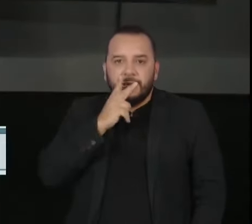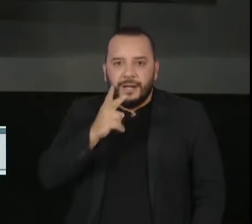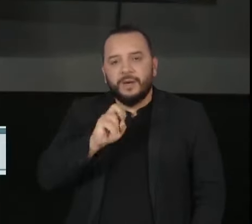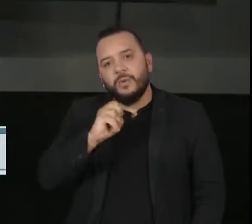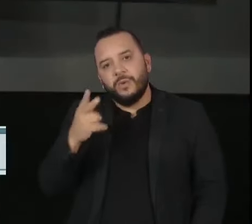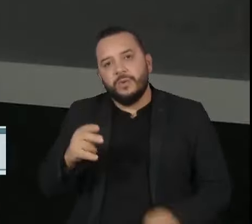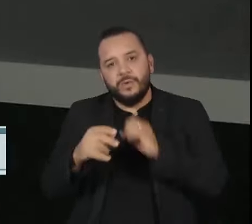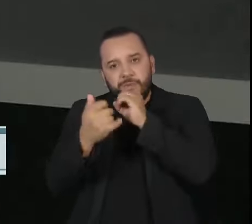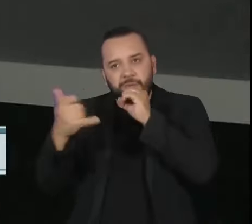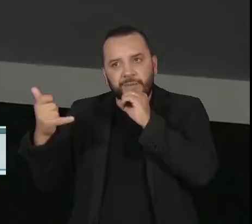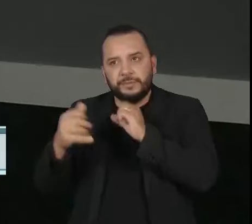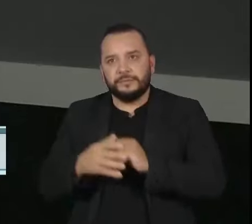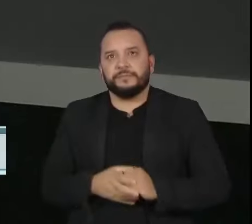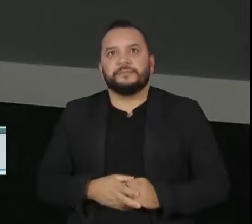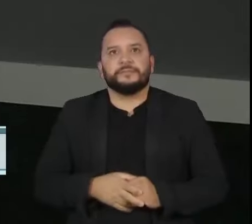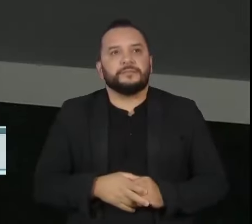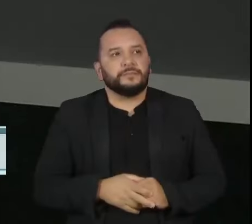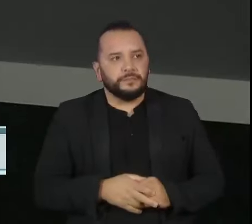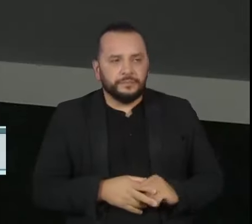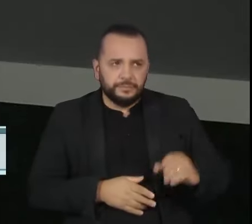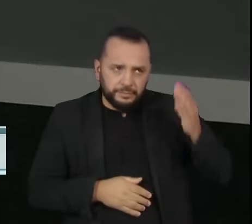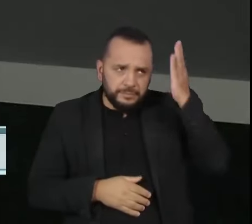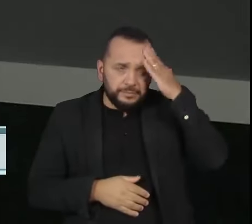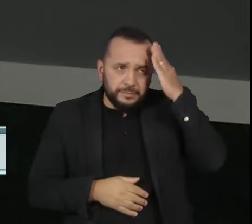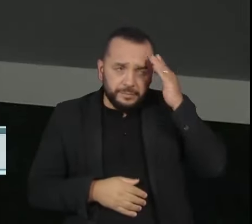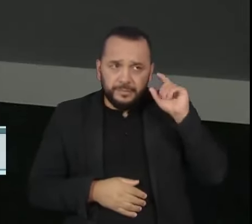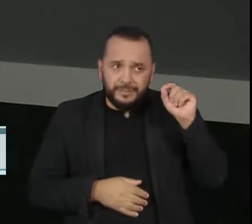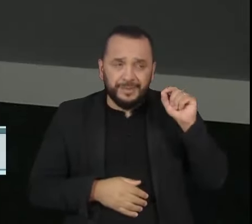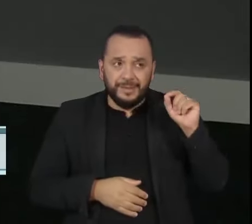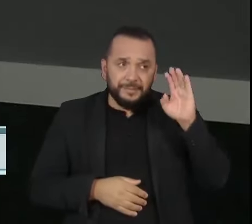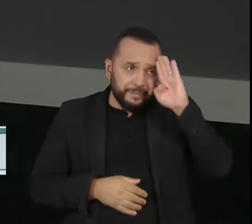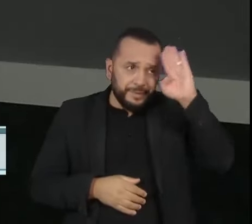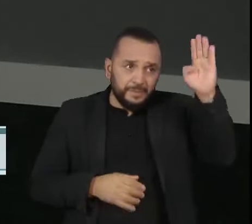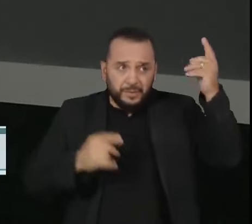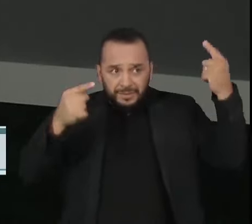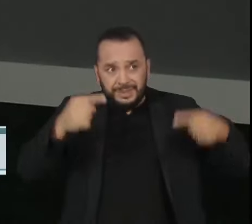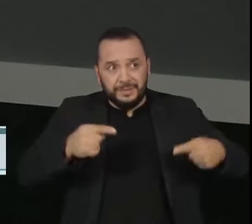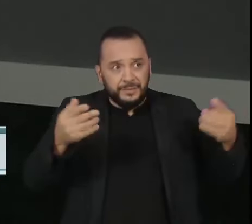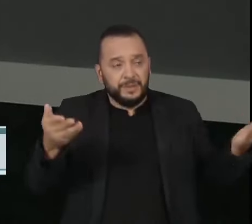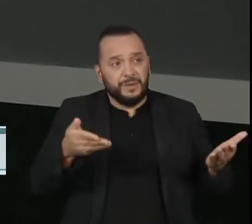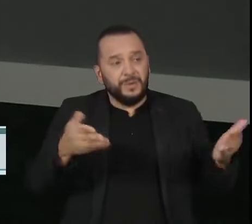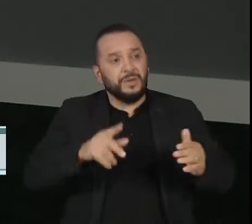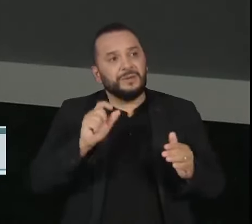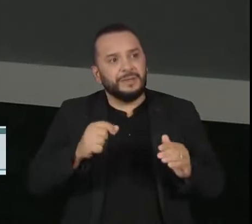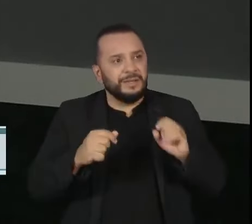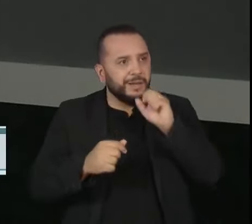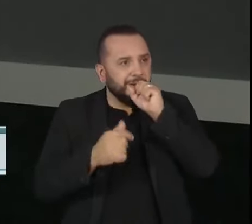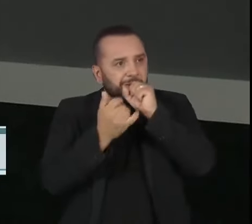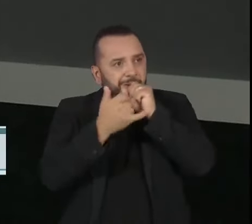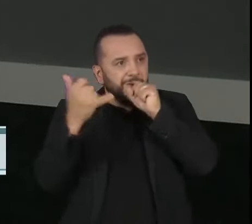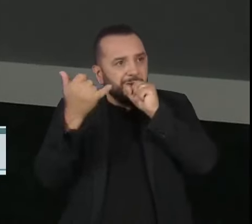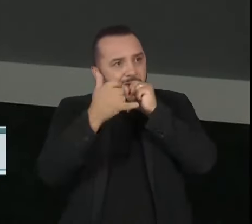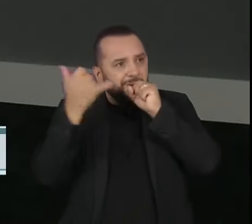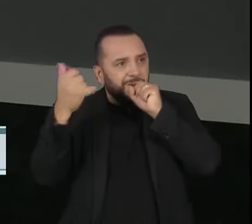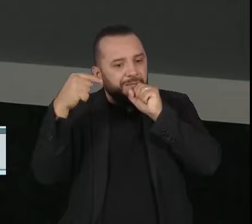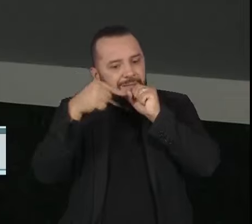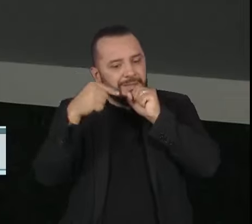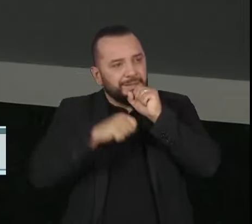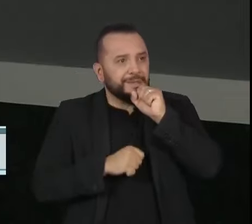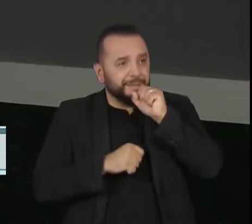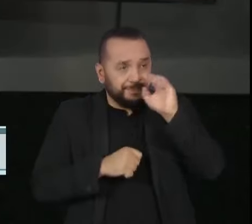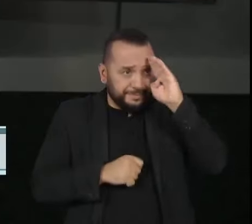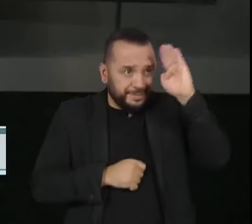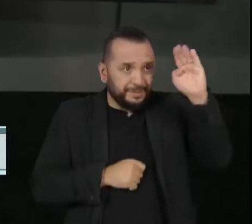cigarro eletrônico. A gente sabe que o principal desafio neste momento são os cigarros eletrônicos, isso principalmente para essa